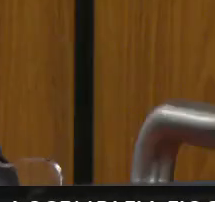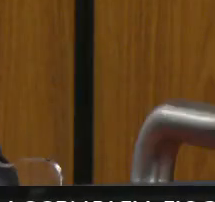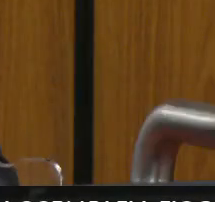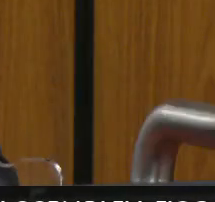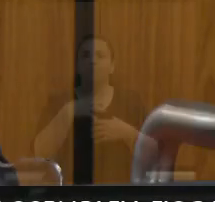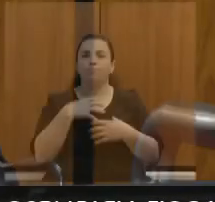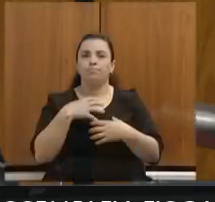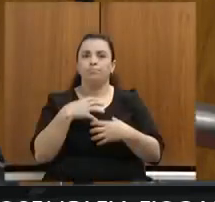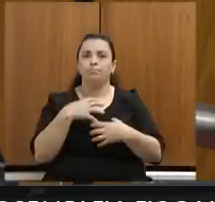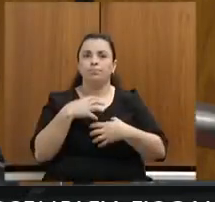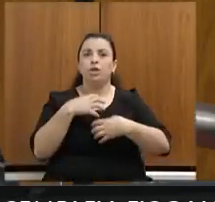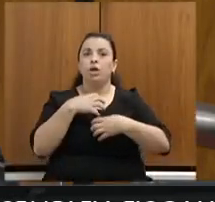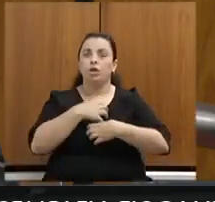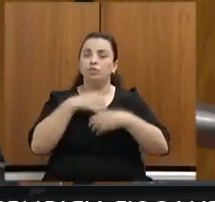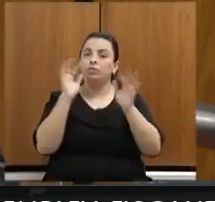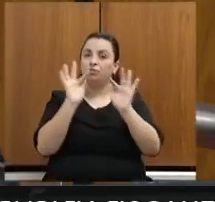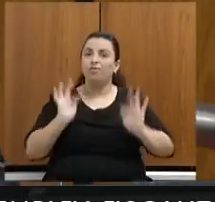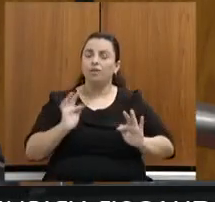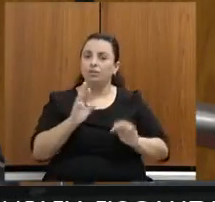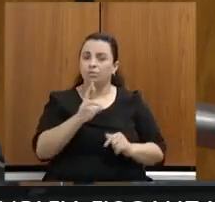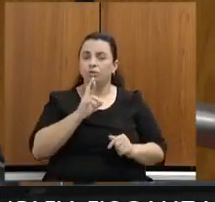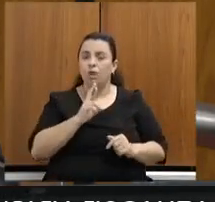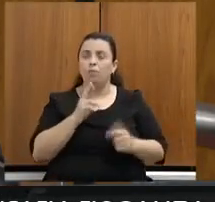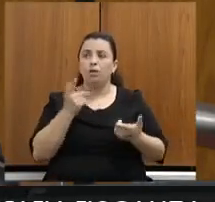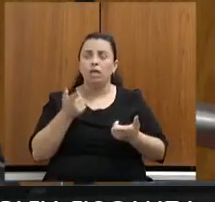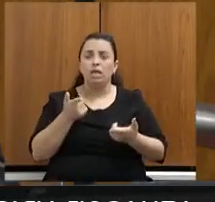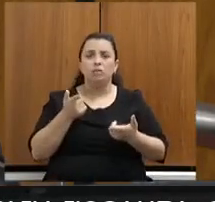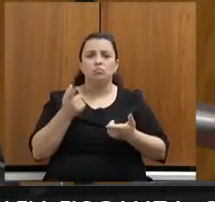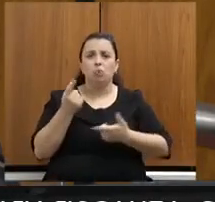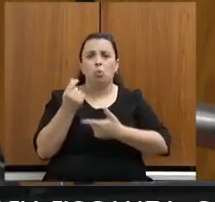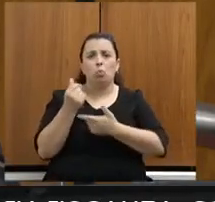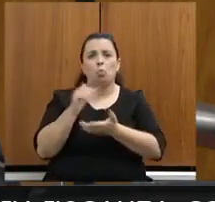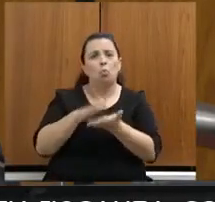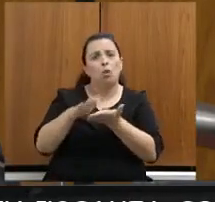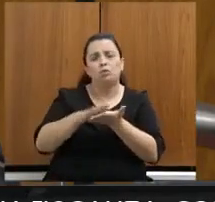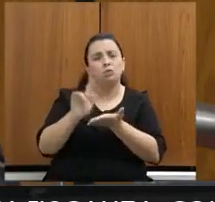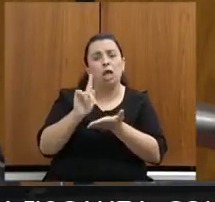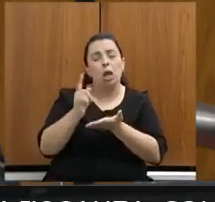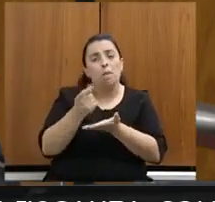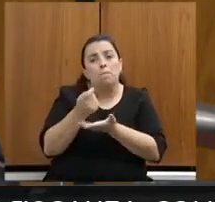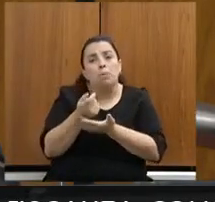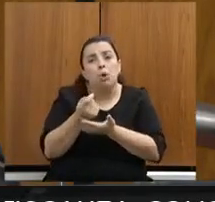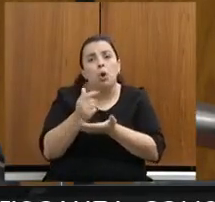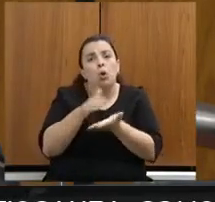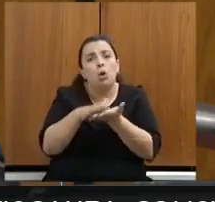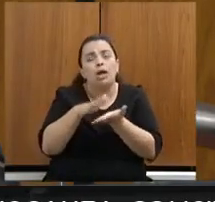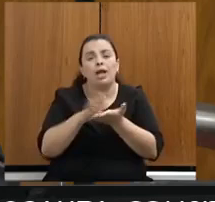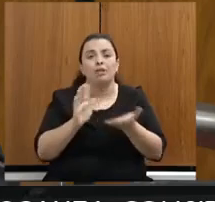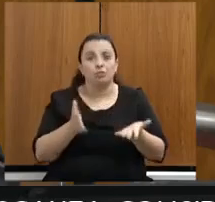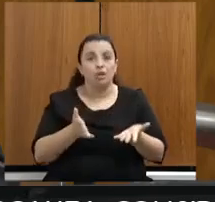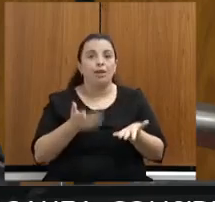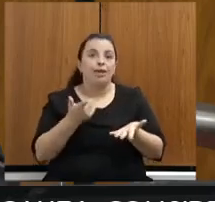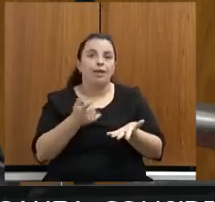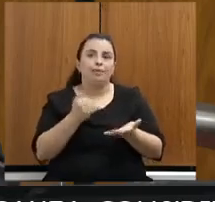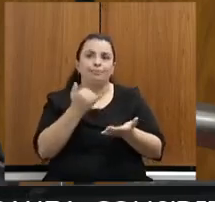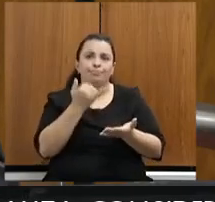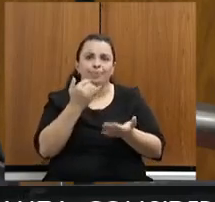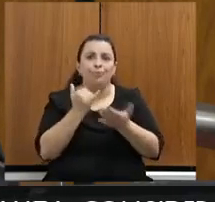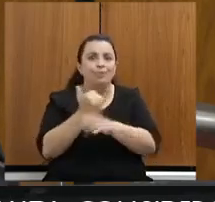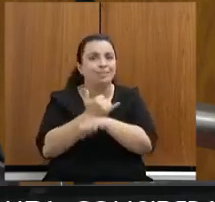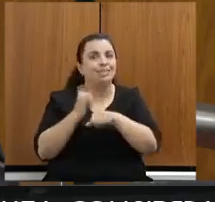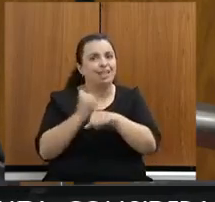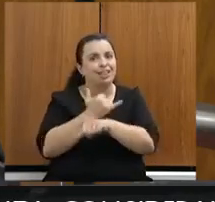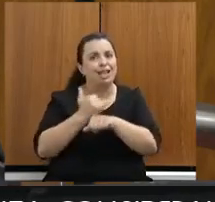demanda um custo demasiado do estado pelo contrário custa é mínimo e você tira uma ferramenta do crime organizado como se homem